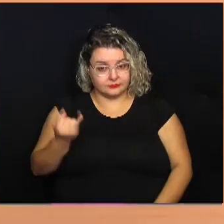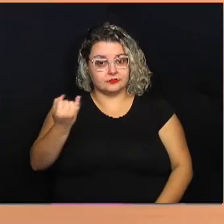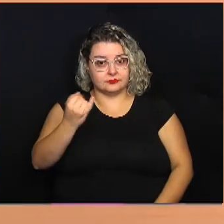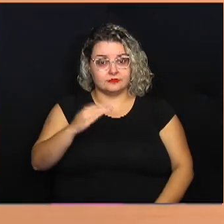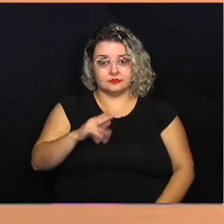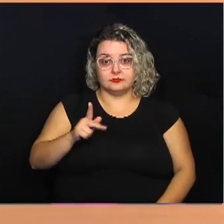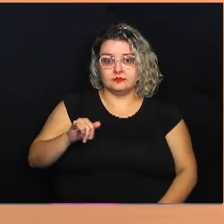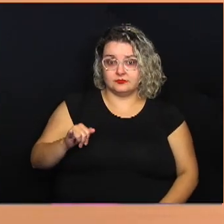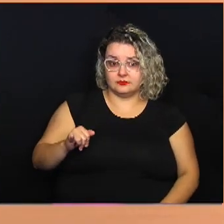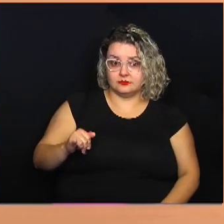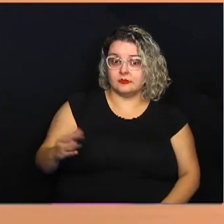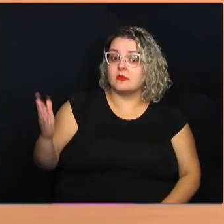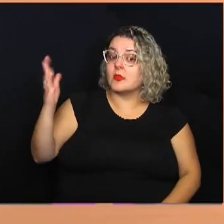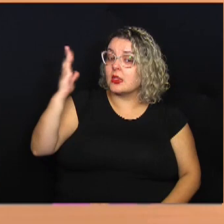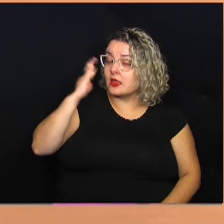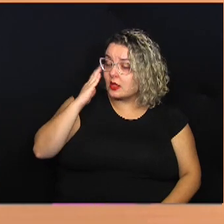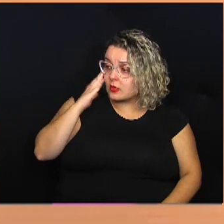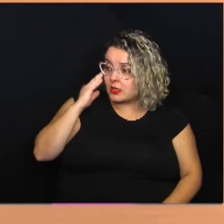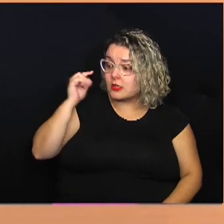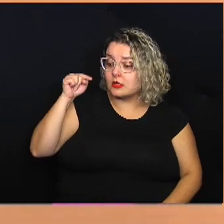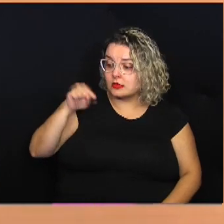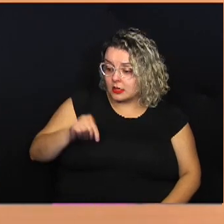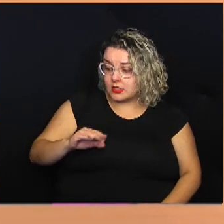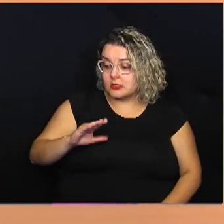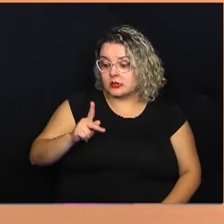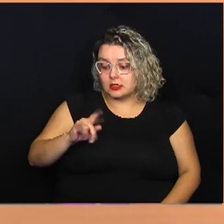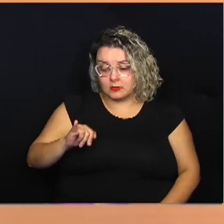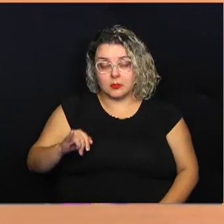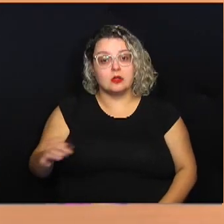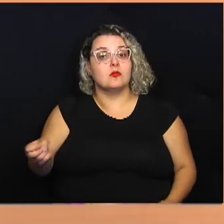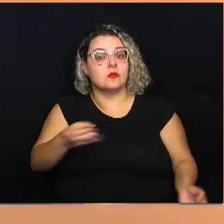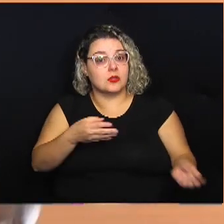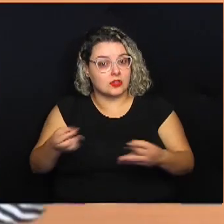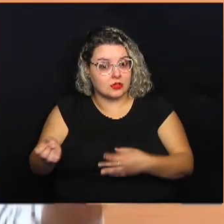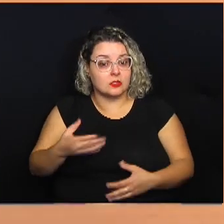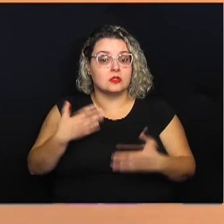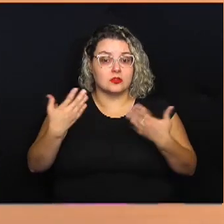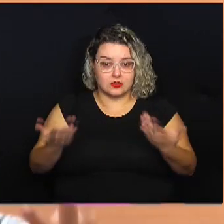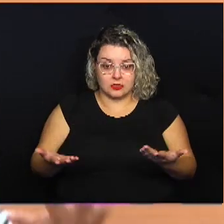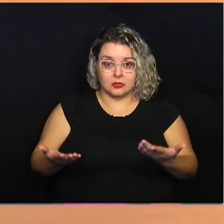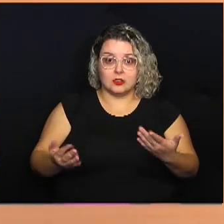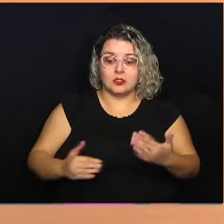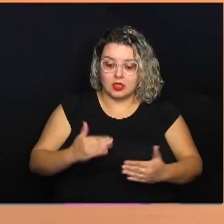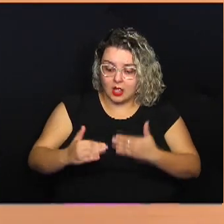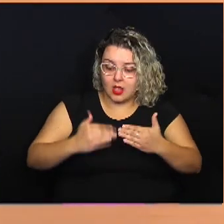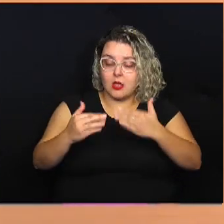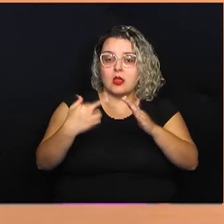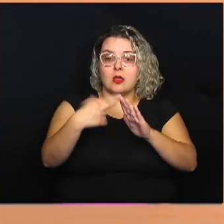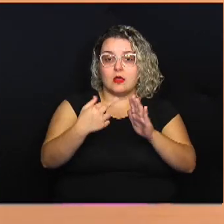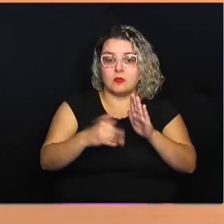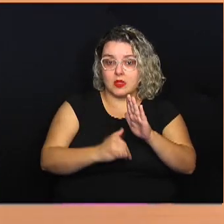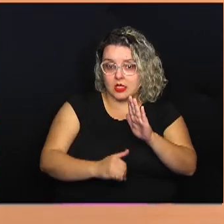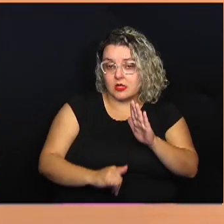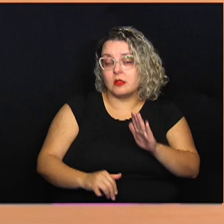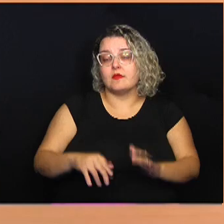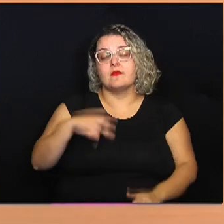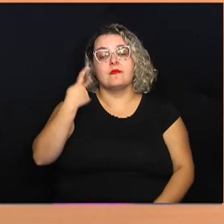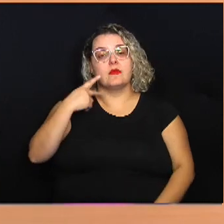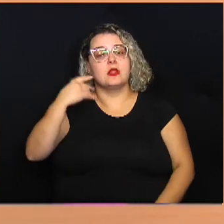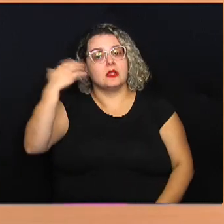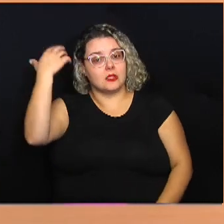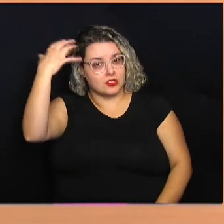CPI. Eu entendo que essa CPI ela foi inovadora nesse sentido e a produção desse relatório pela vereadora Guida Calisto